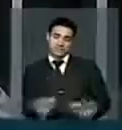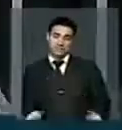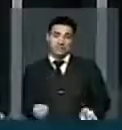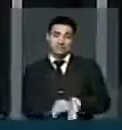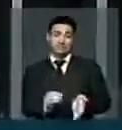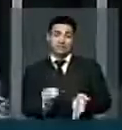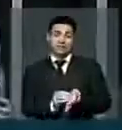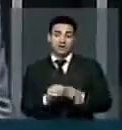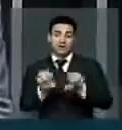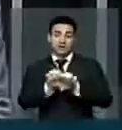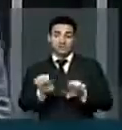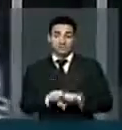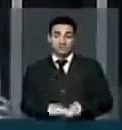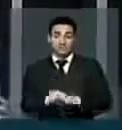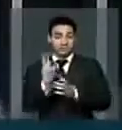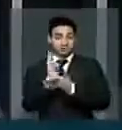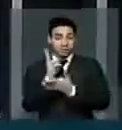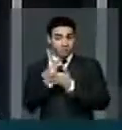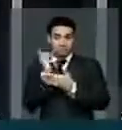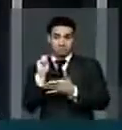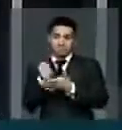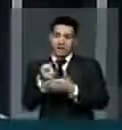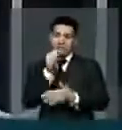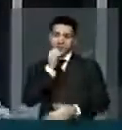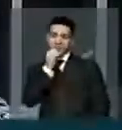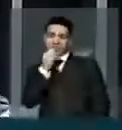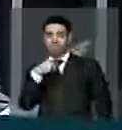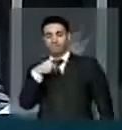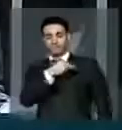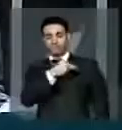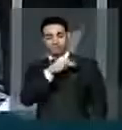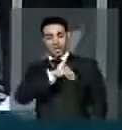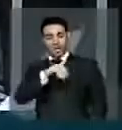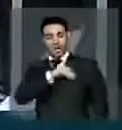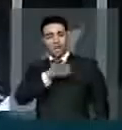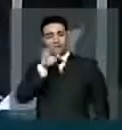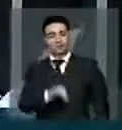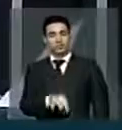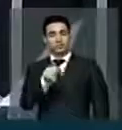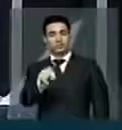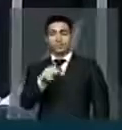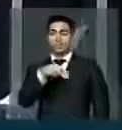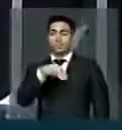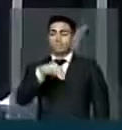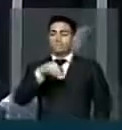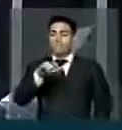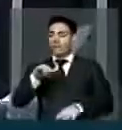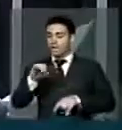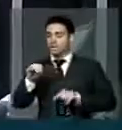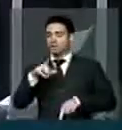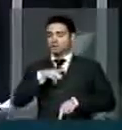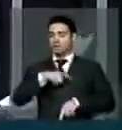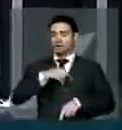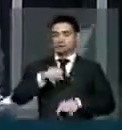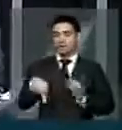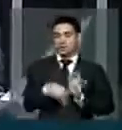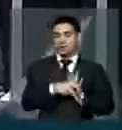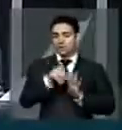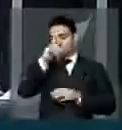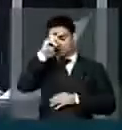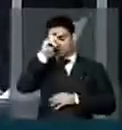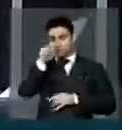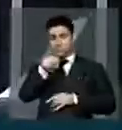estrutura. Mesmo que se pague um salário justo e o médico esteja de plantão no hospital ou no posto de saúde, nada